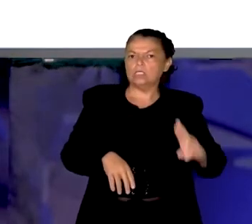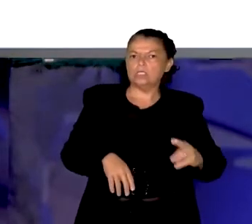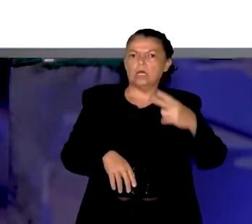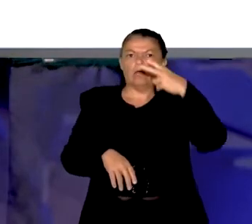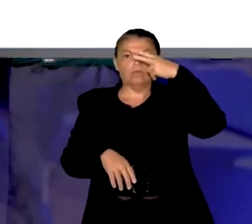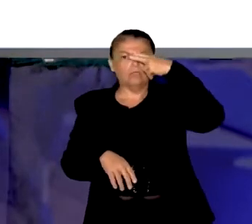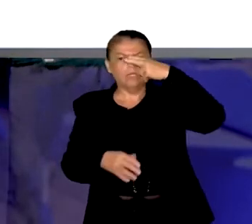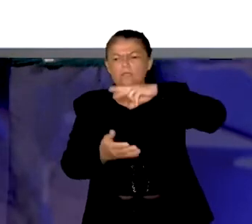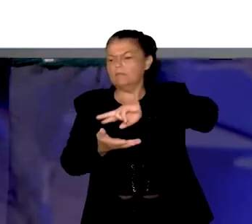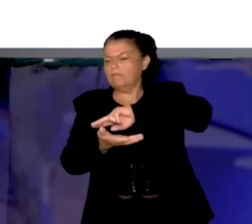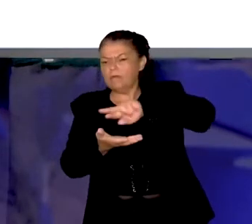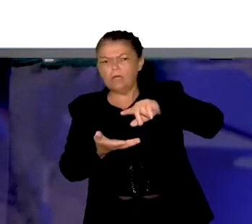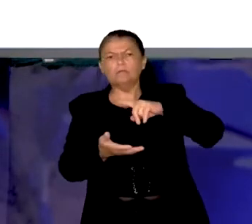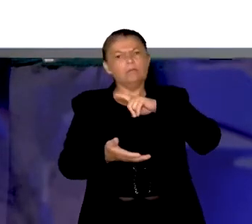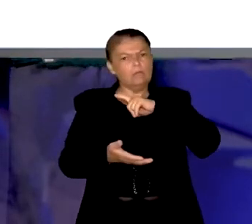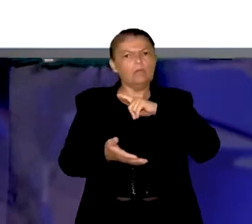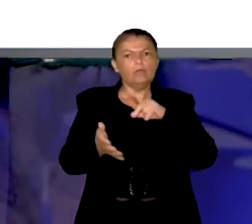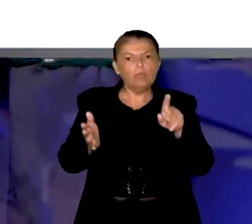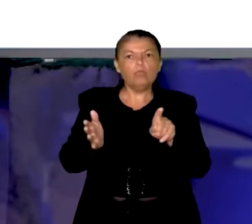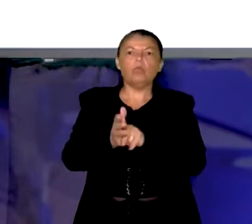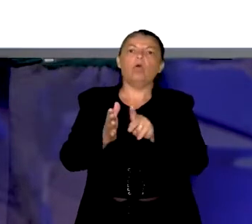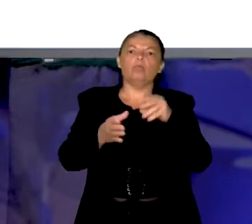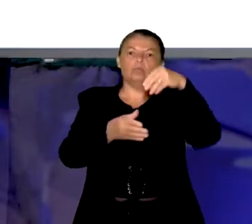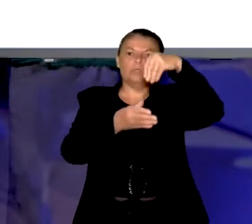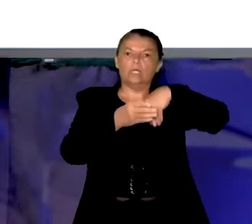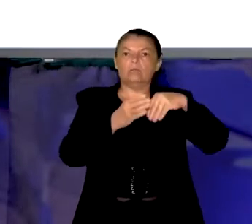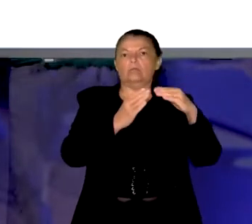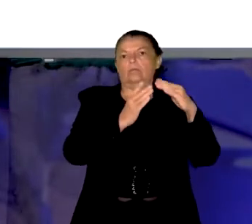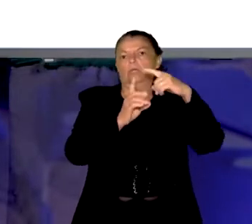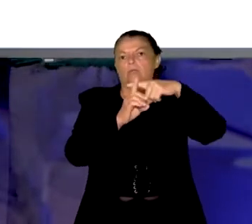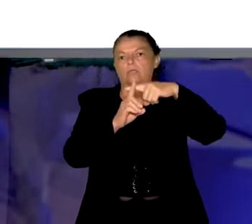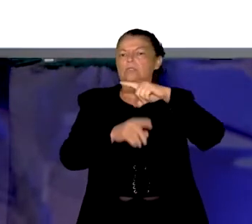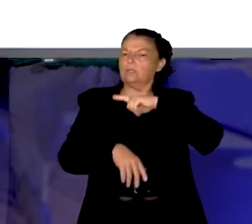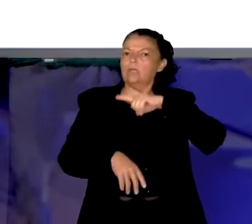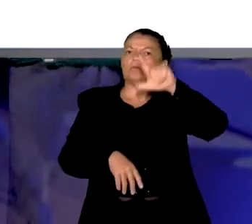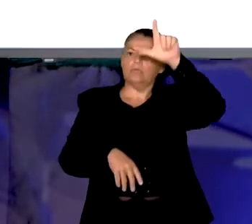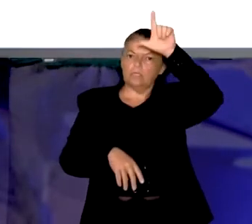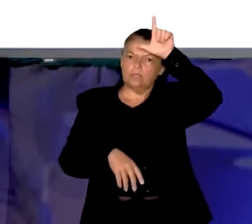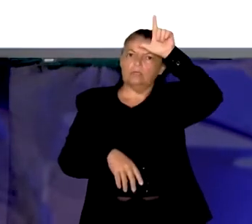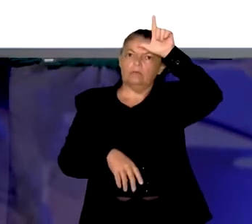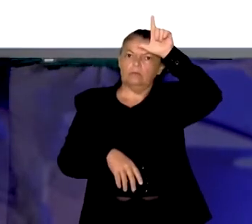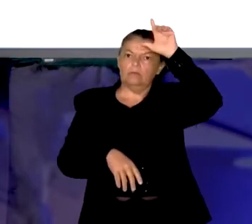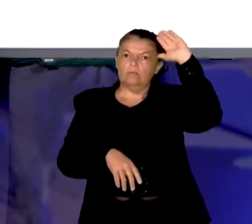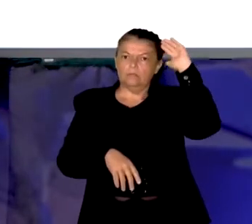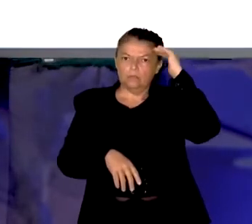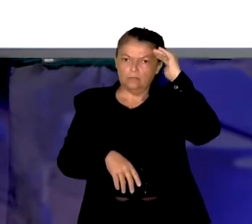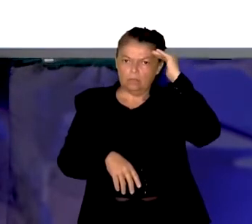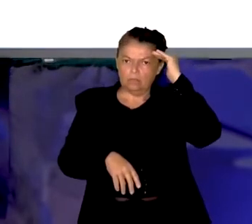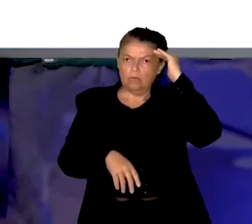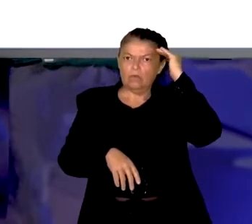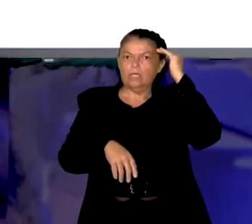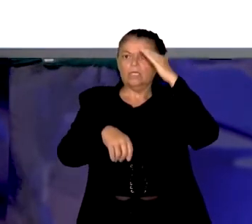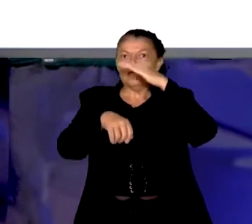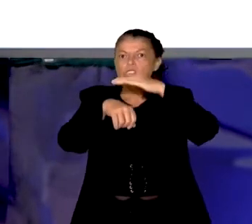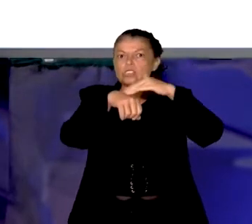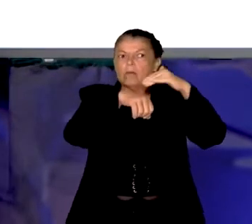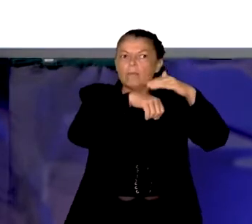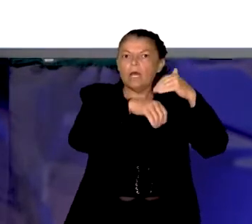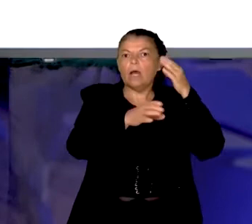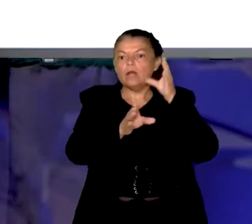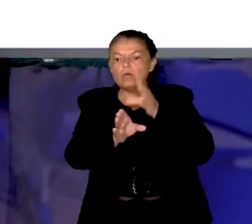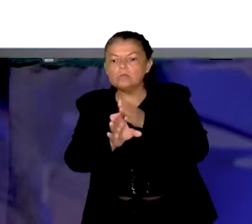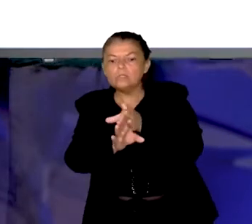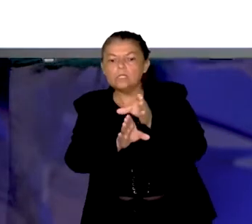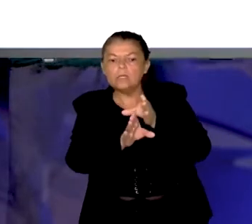são melhores, é verdade, mas porque exercem justamente uma função de juntar, de agregar